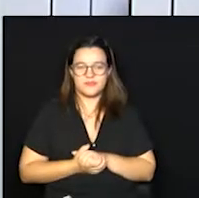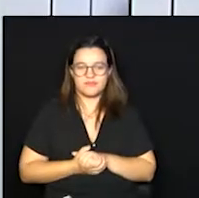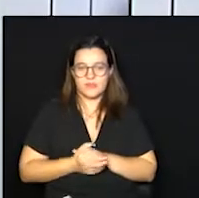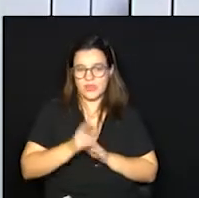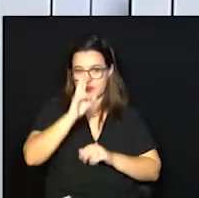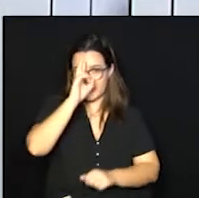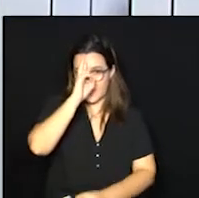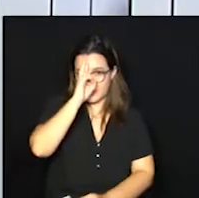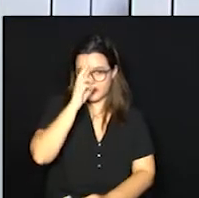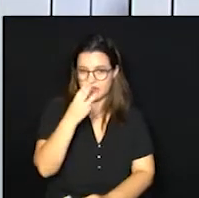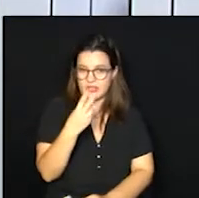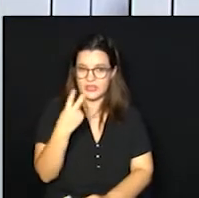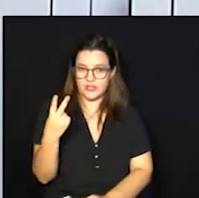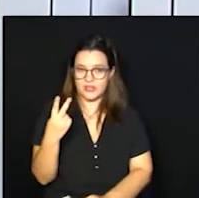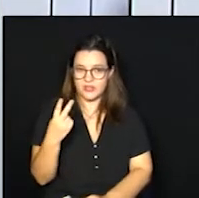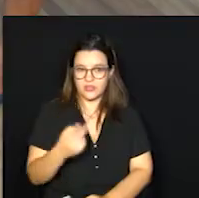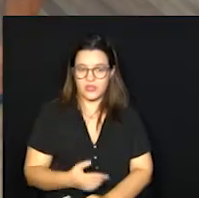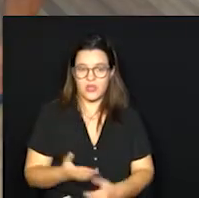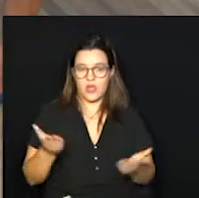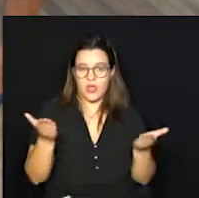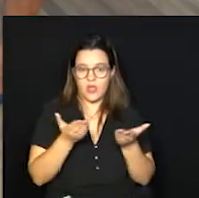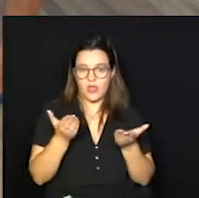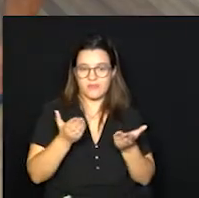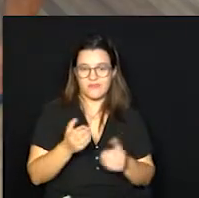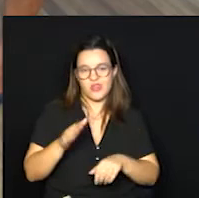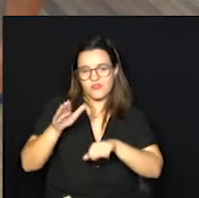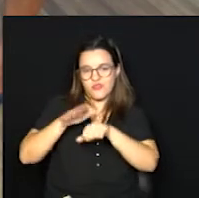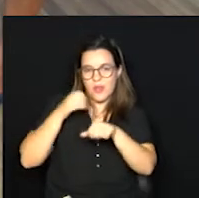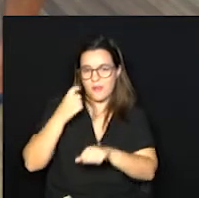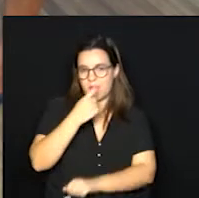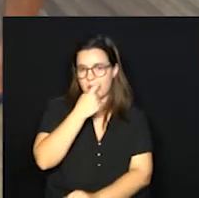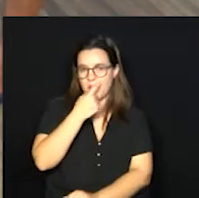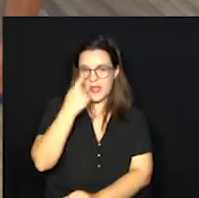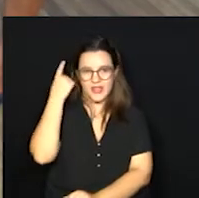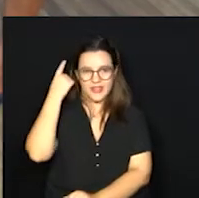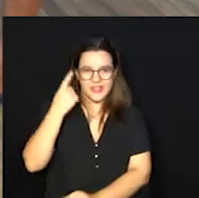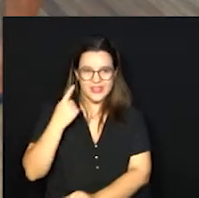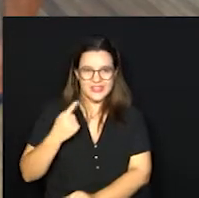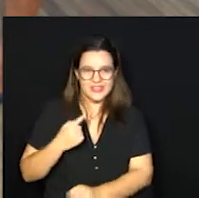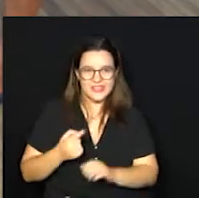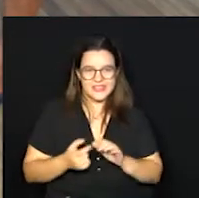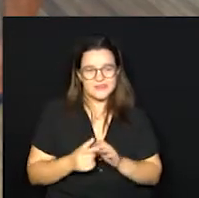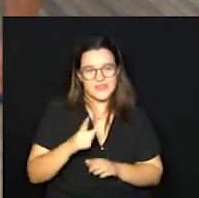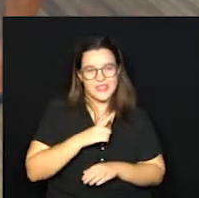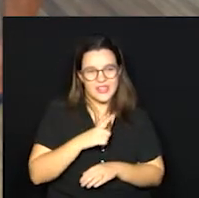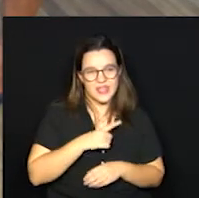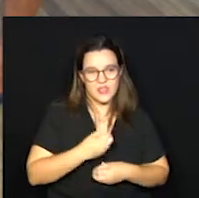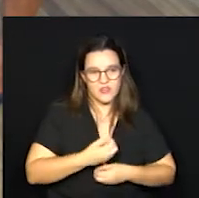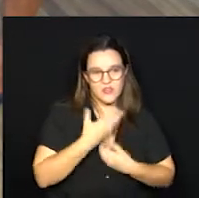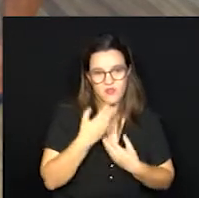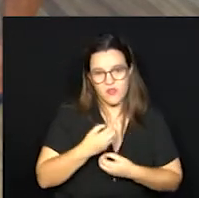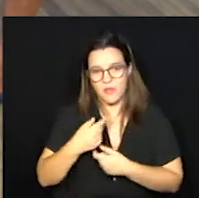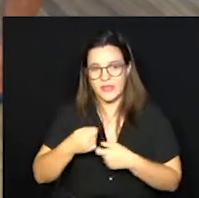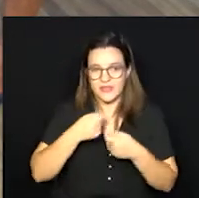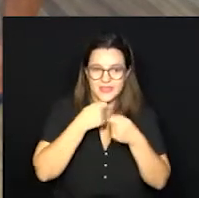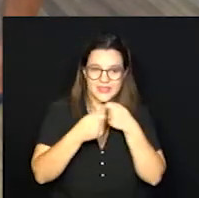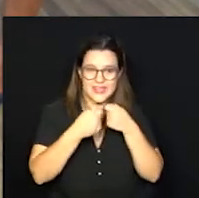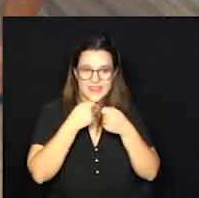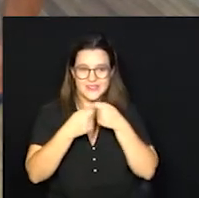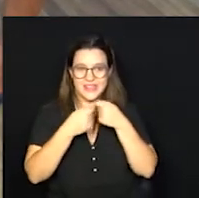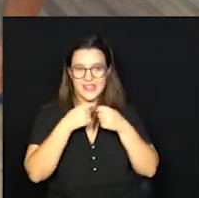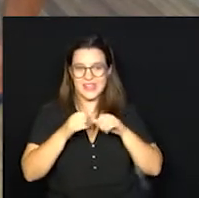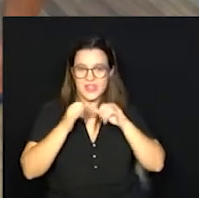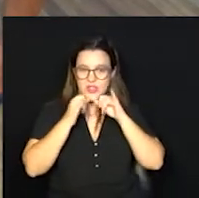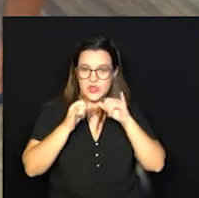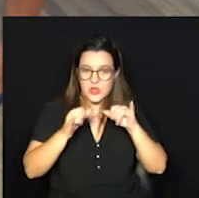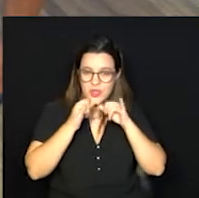Meio-dia e 32, agora eu já vou acionar a Mirna Abreu porque o programa está cheio de informações da entrevista já para as notícias